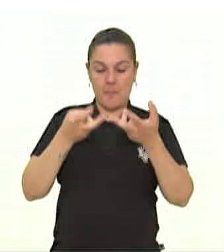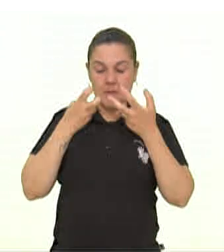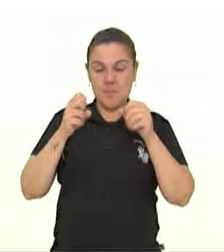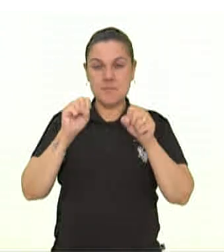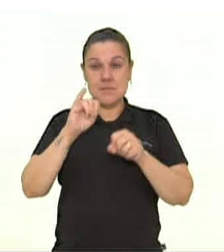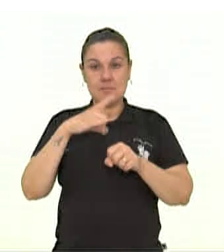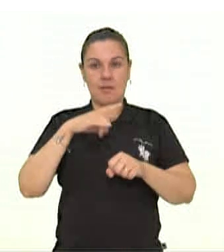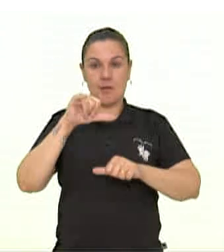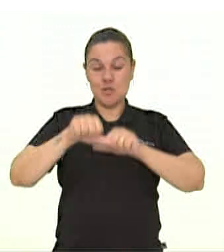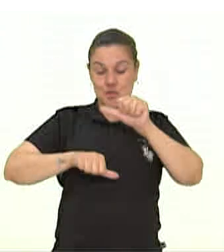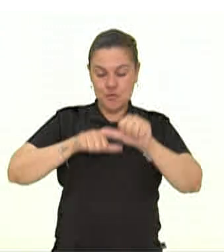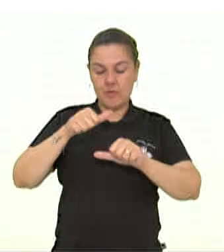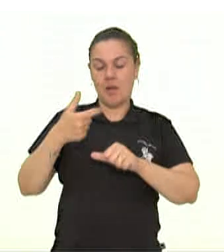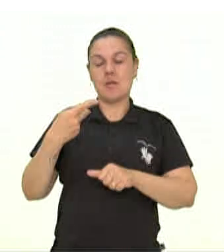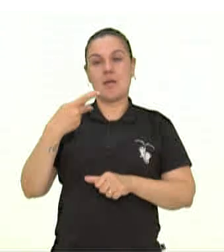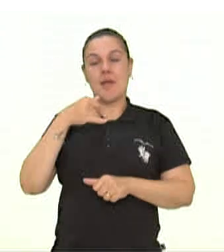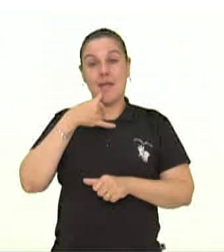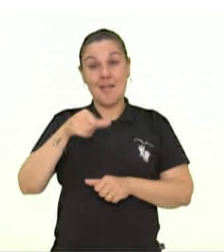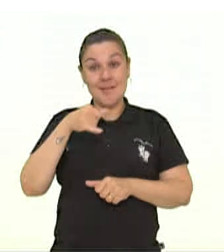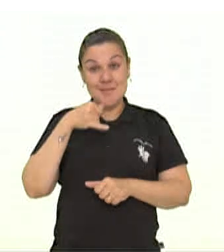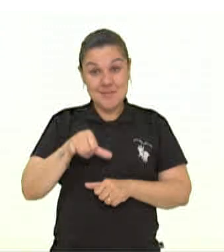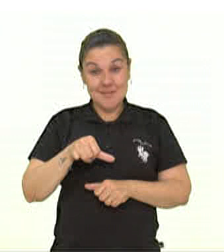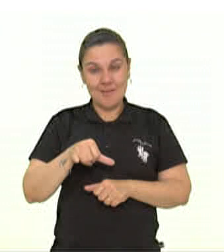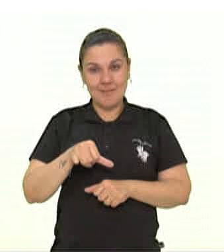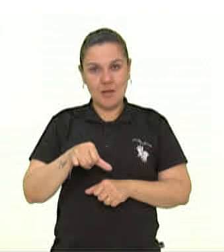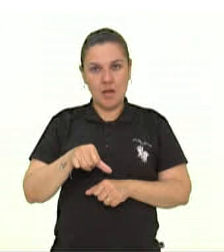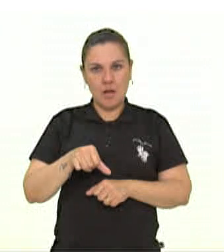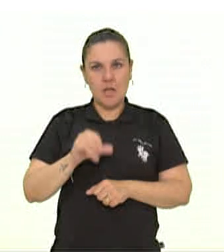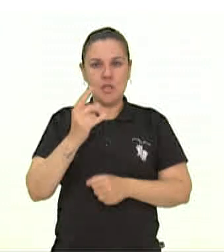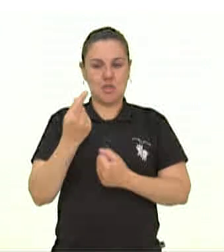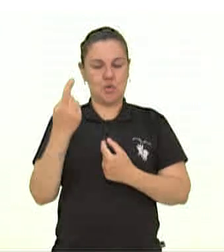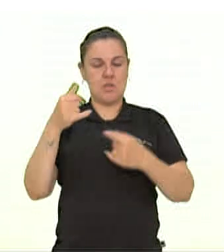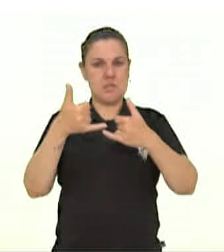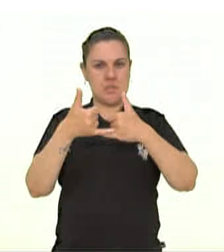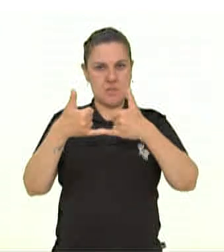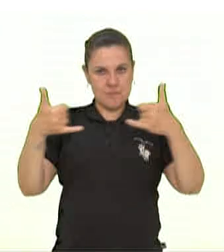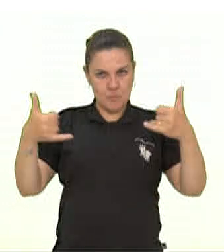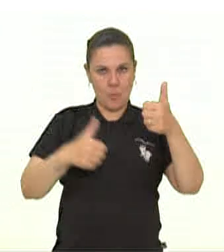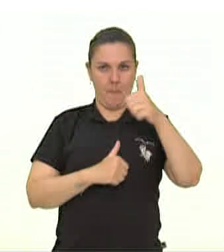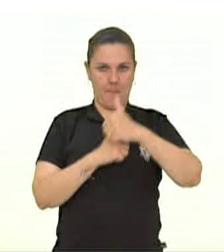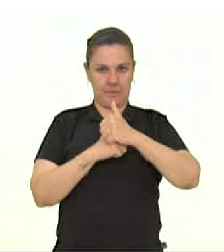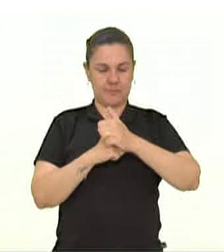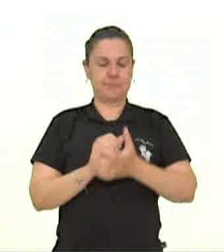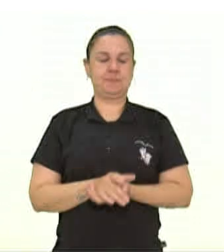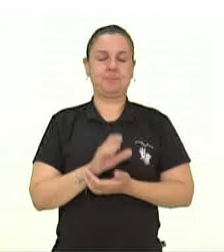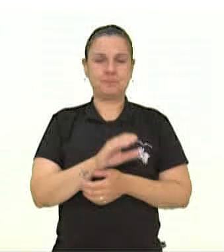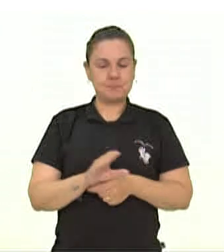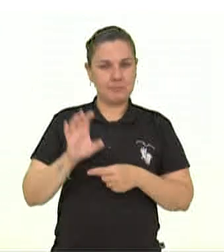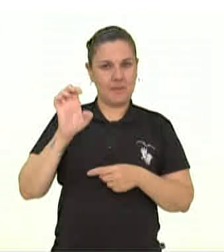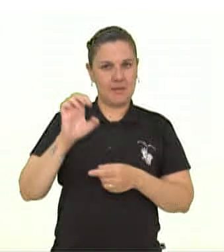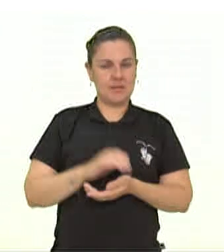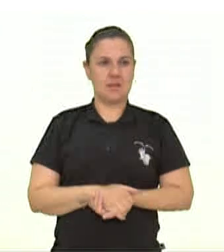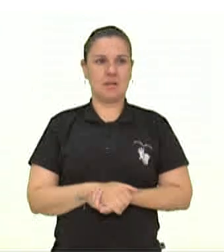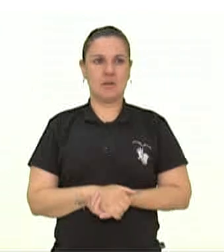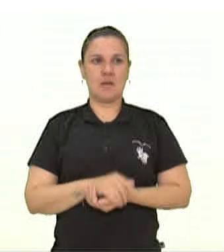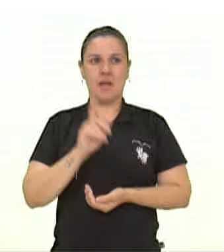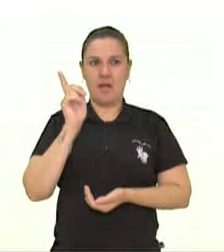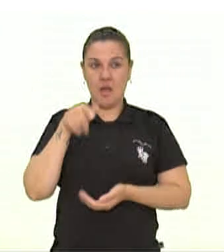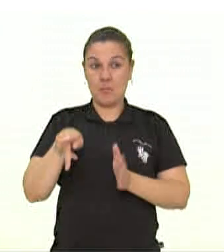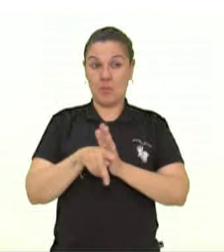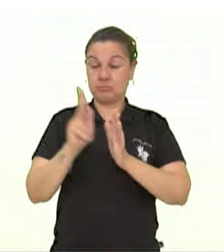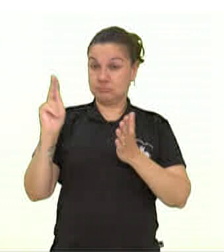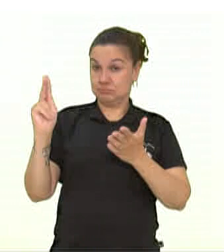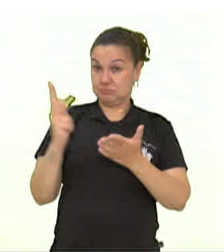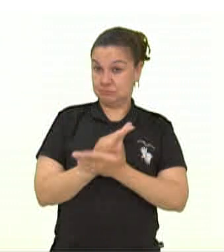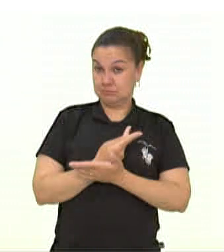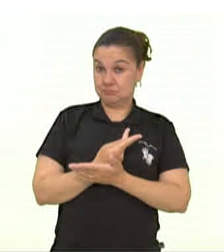existe uma diferença de potencial elétrico suficientemente grande entre dois fios metálicos próximos. E. Corresponde à ocorrência